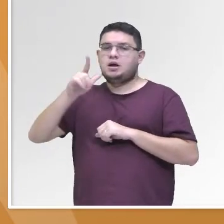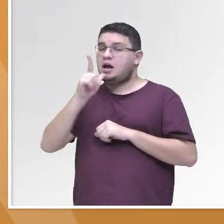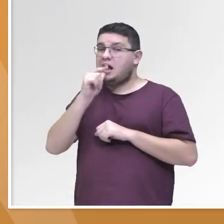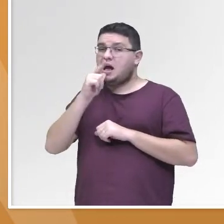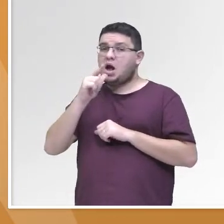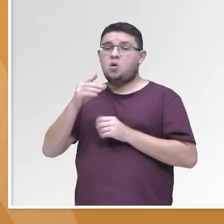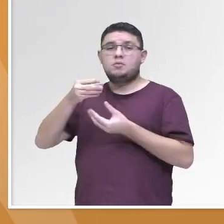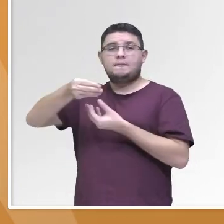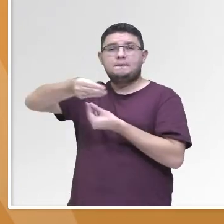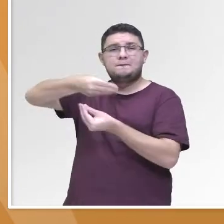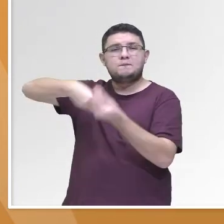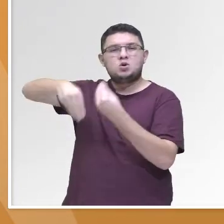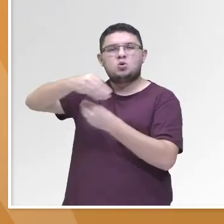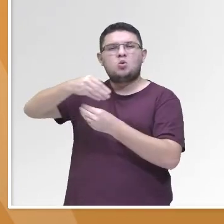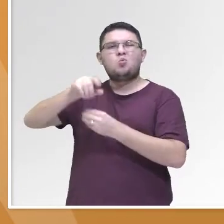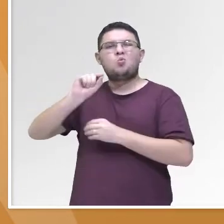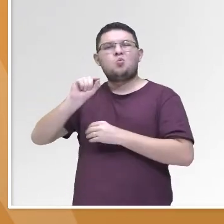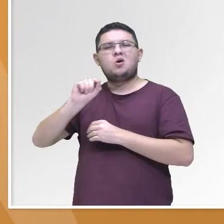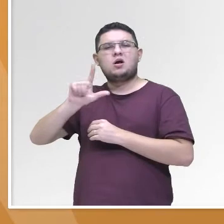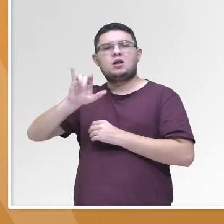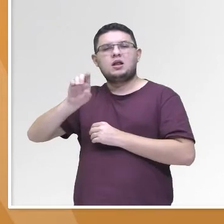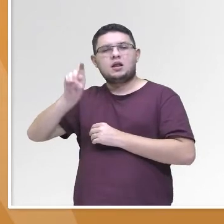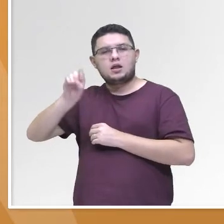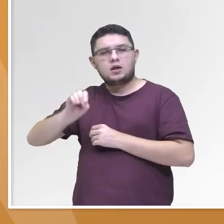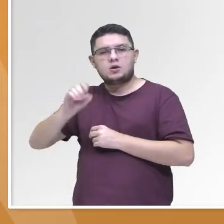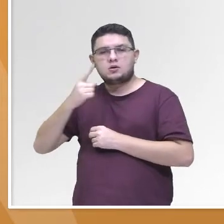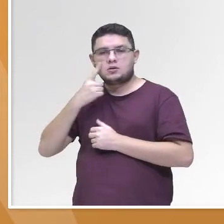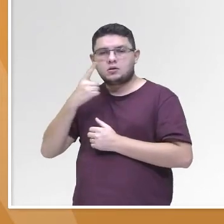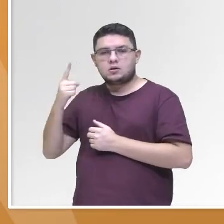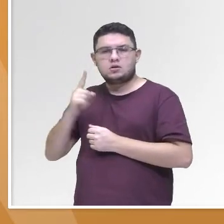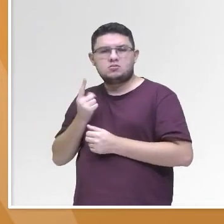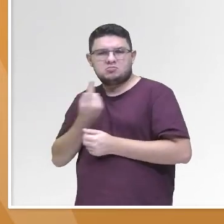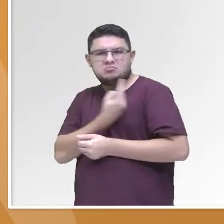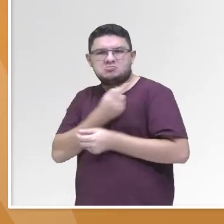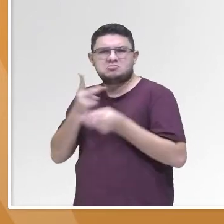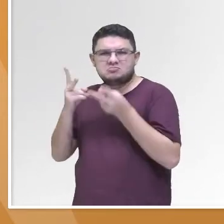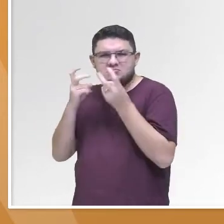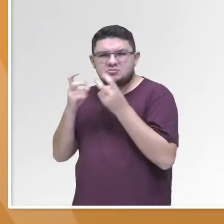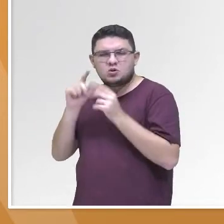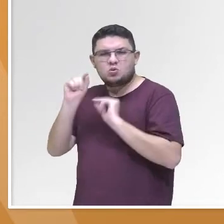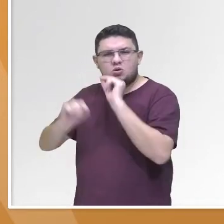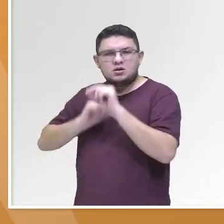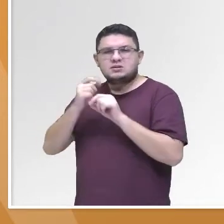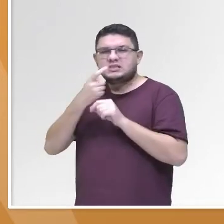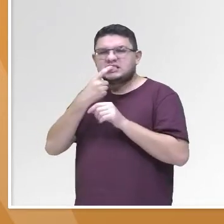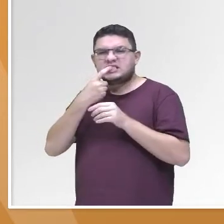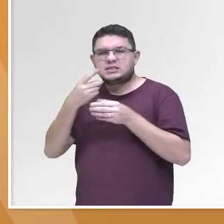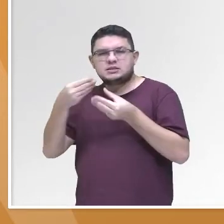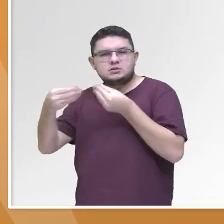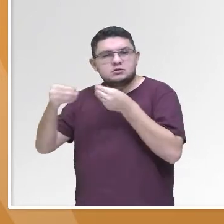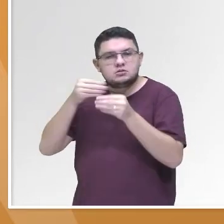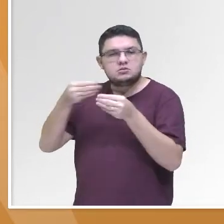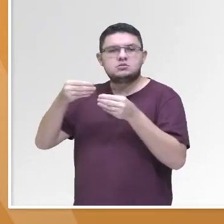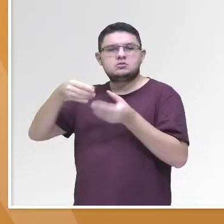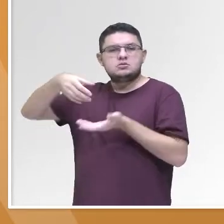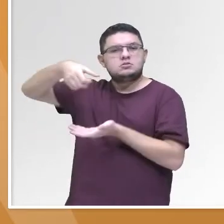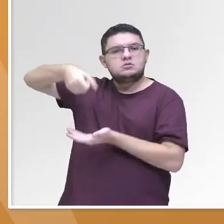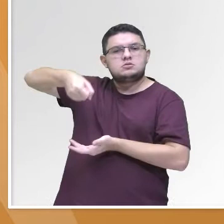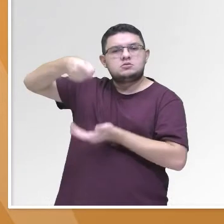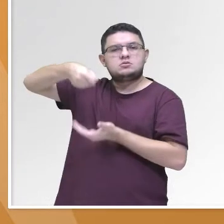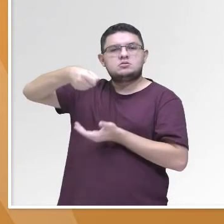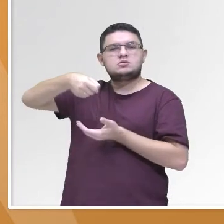esse lixo que está todo misturado aí, como a gente pode observar, o plástico, as sacolas plástico também, que é um grande problema,